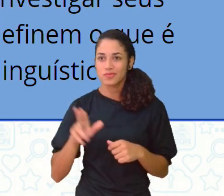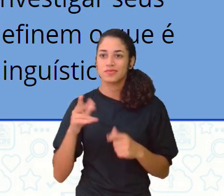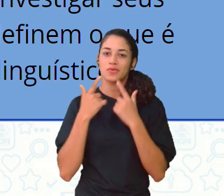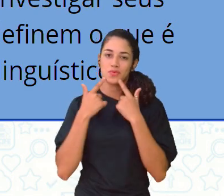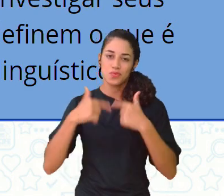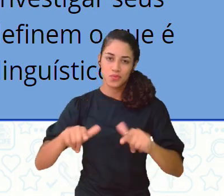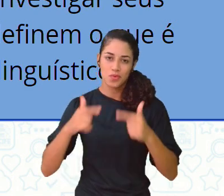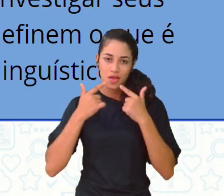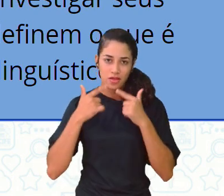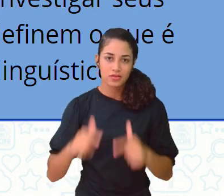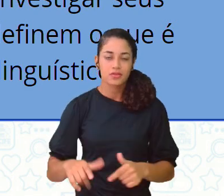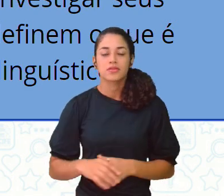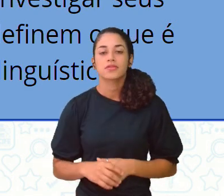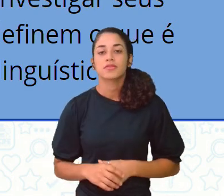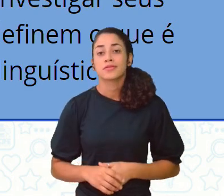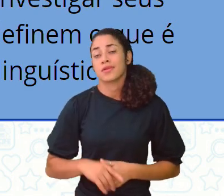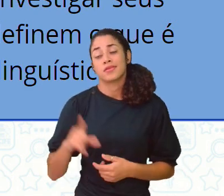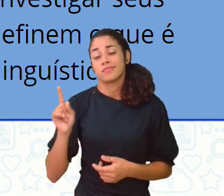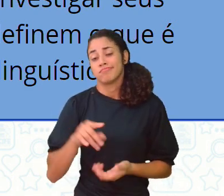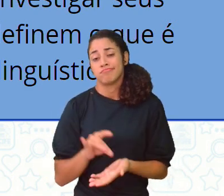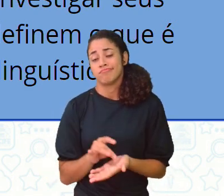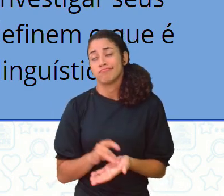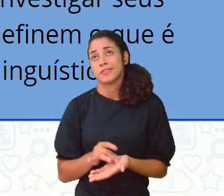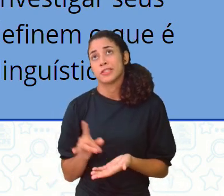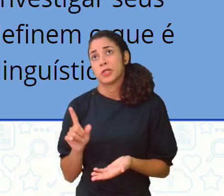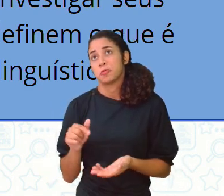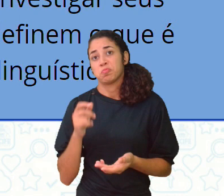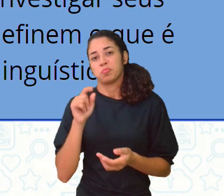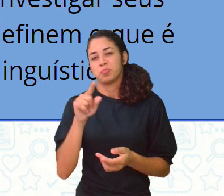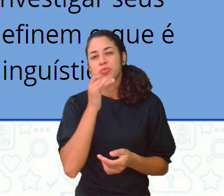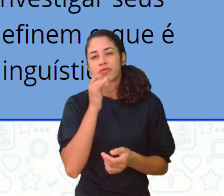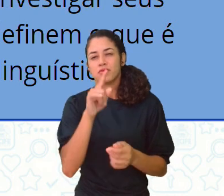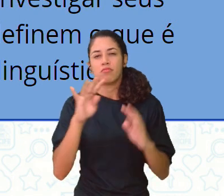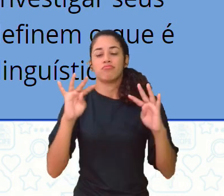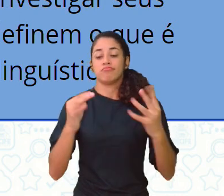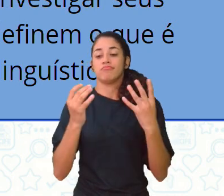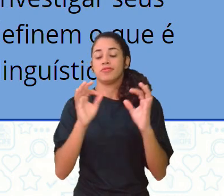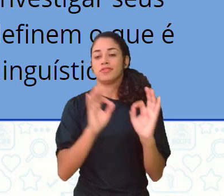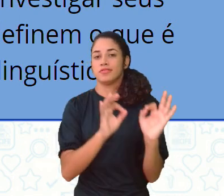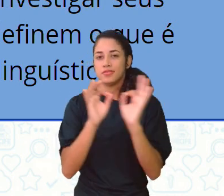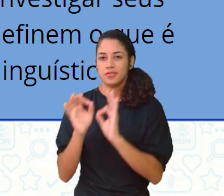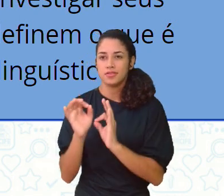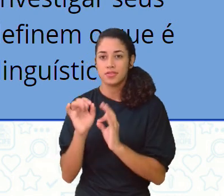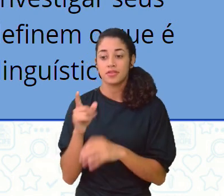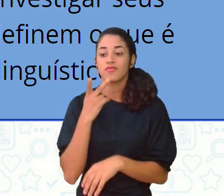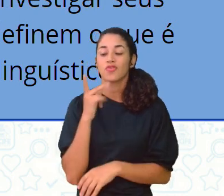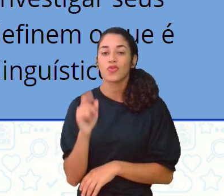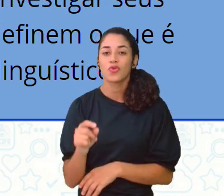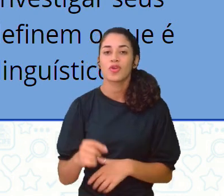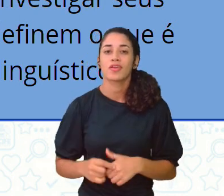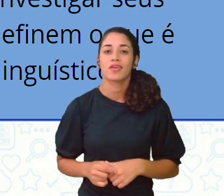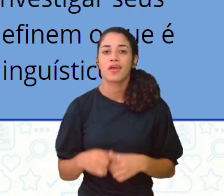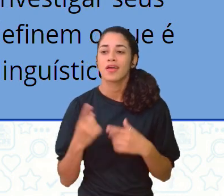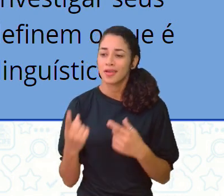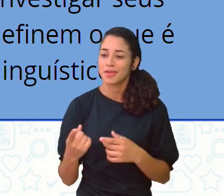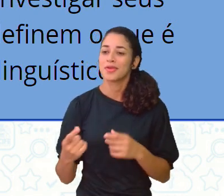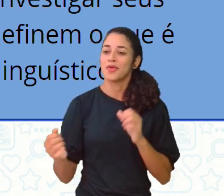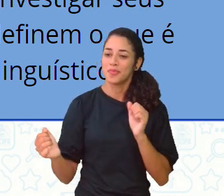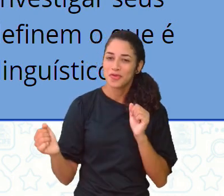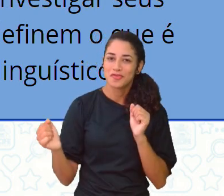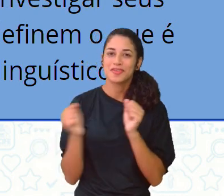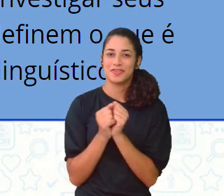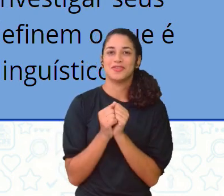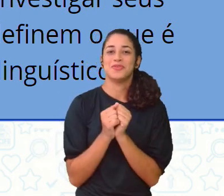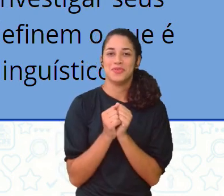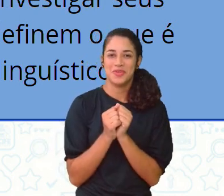linguagem que muitas vezes vocês que estão me assistindo podem dizer assim, eita, a professora aí, ó, indo no embalo, né,